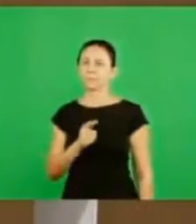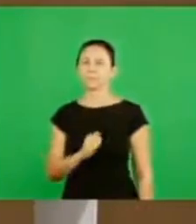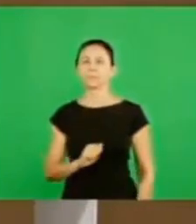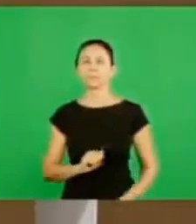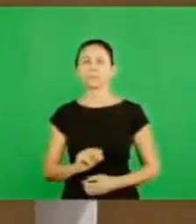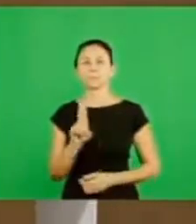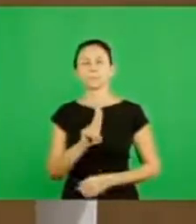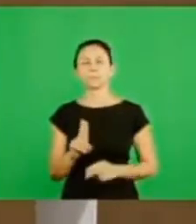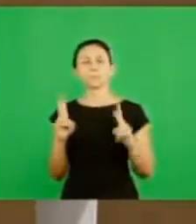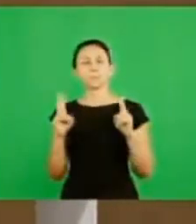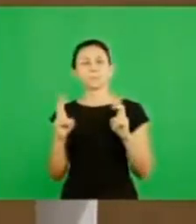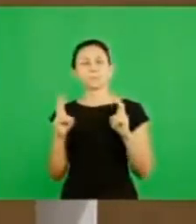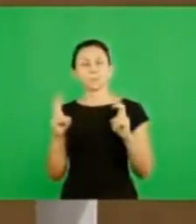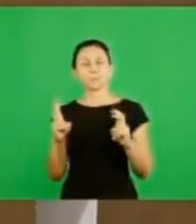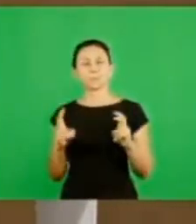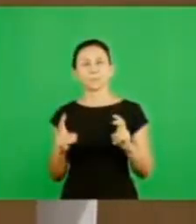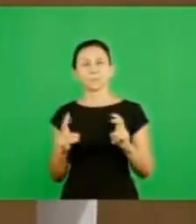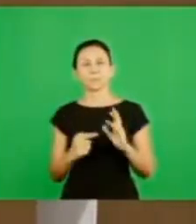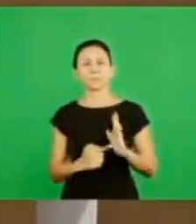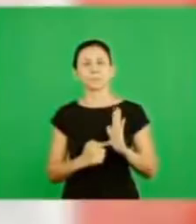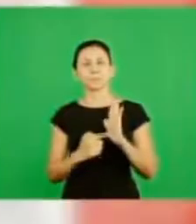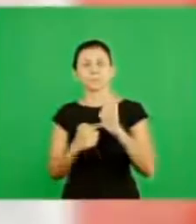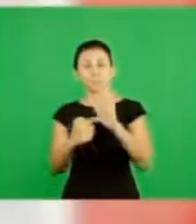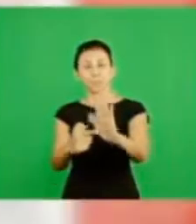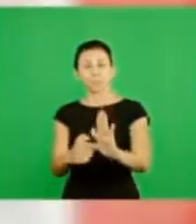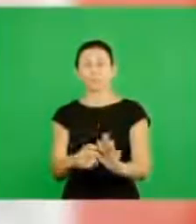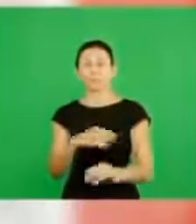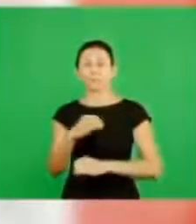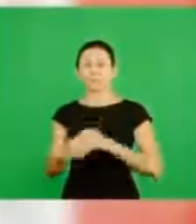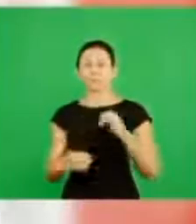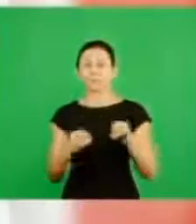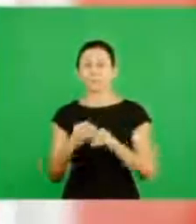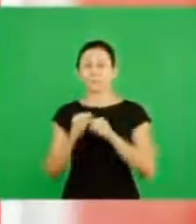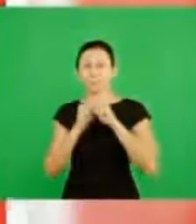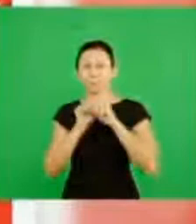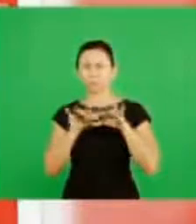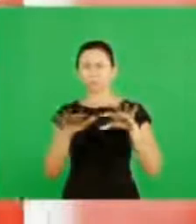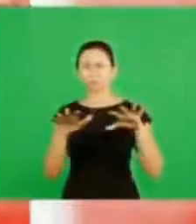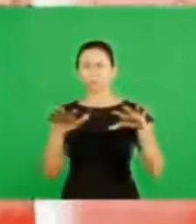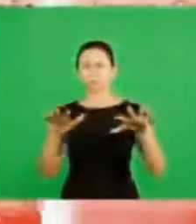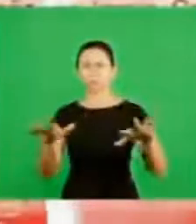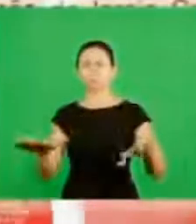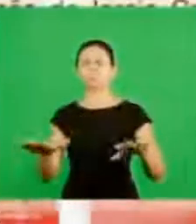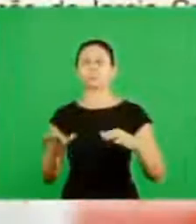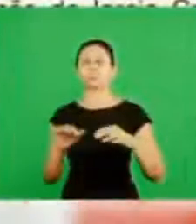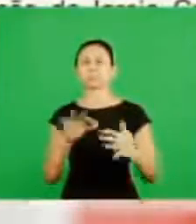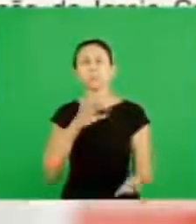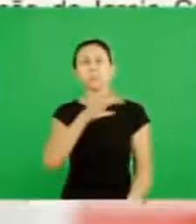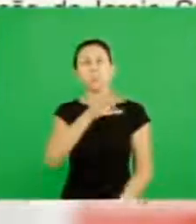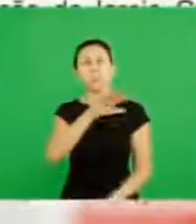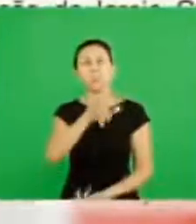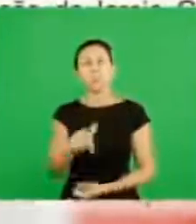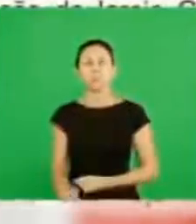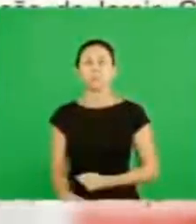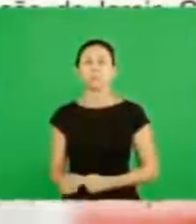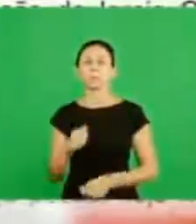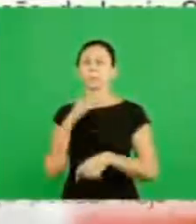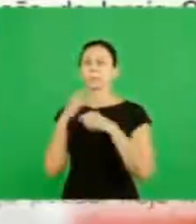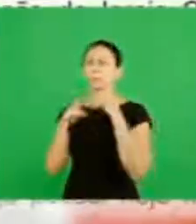Gates numa expressão que foi publicada no veículo de circulação nacional, que diz: há um mundo